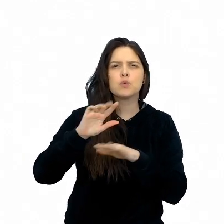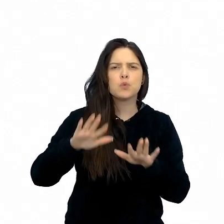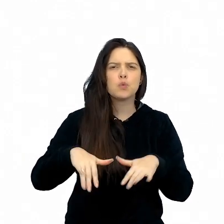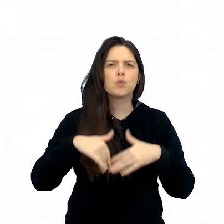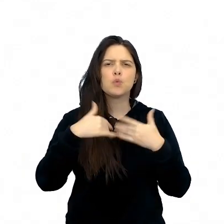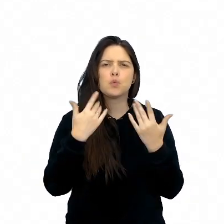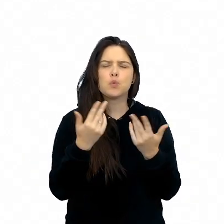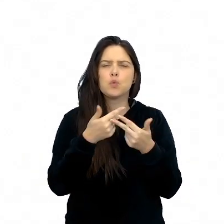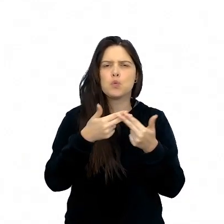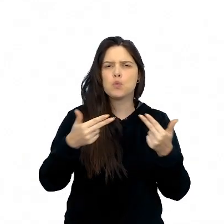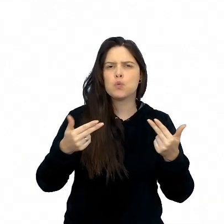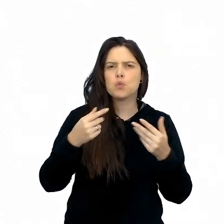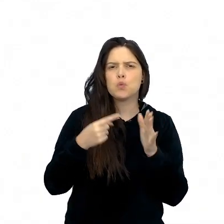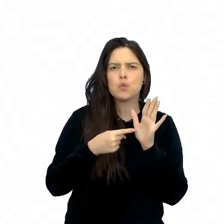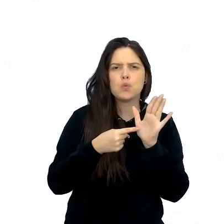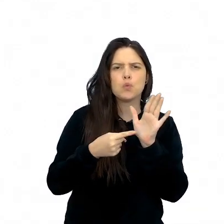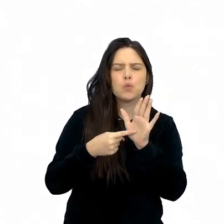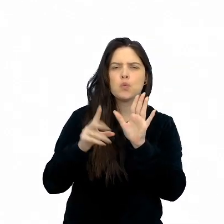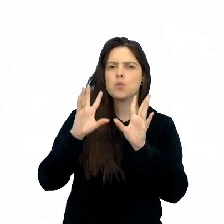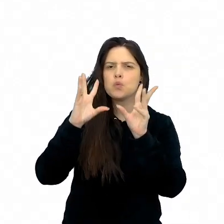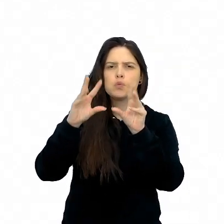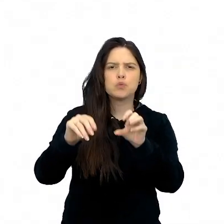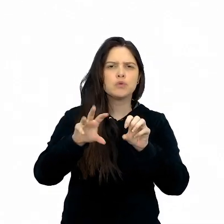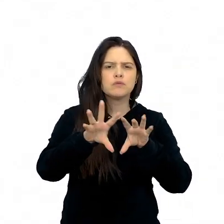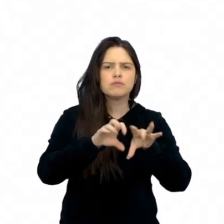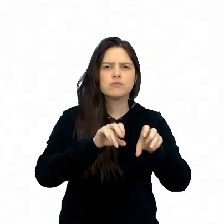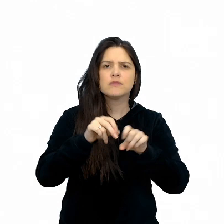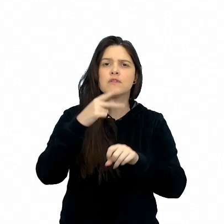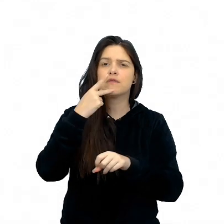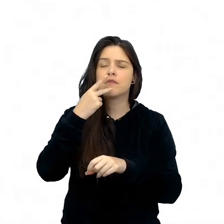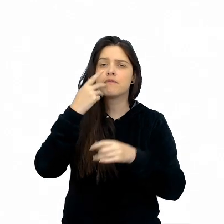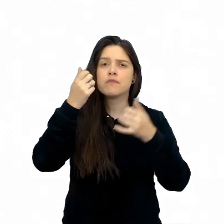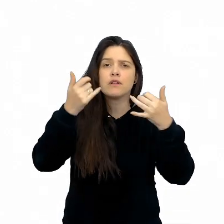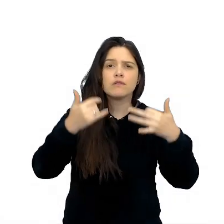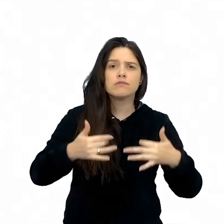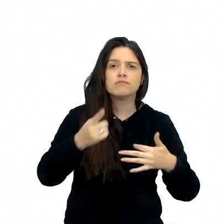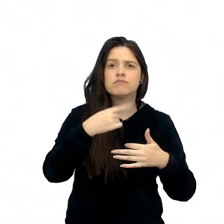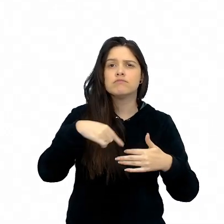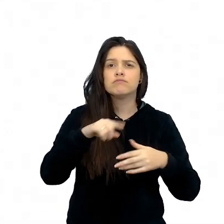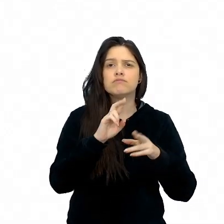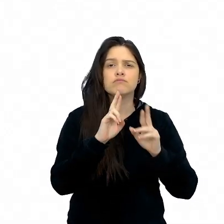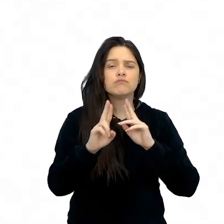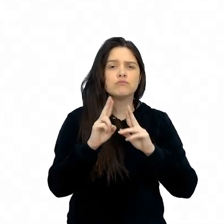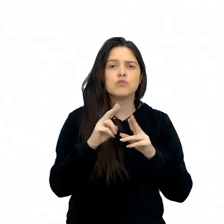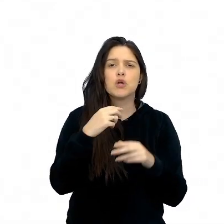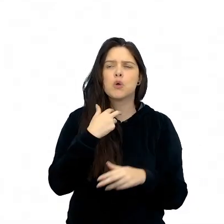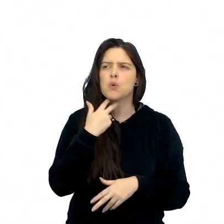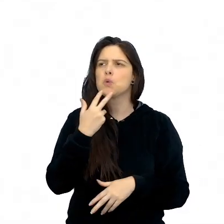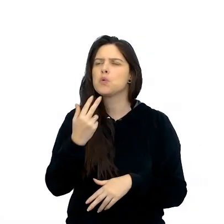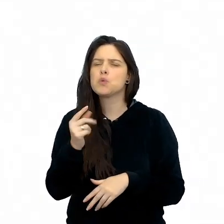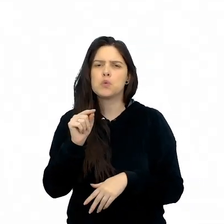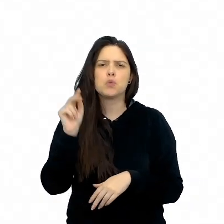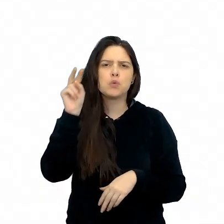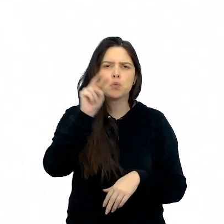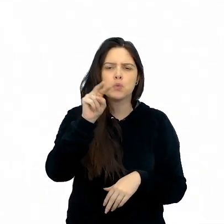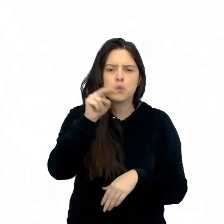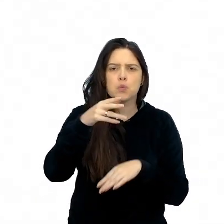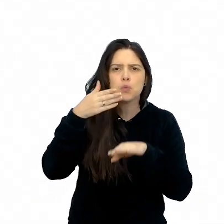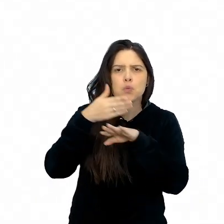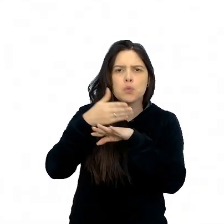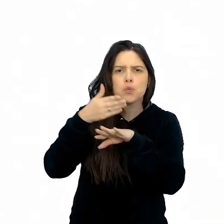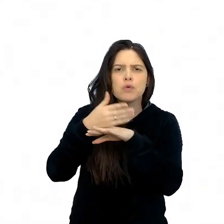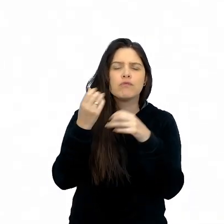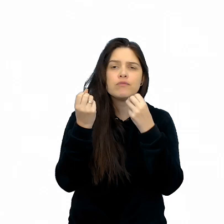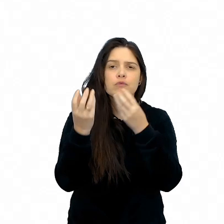para vocês lembrarem que toda essa formação está lá, está gravado para nós, o nosso repositório. Vocês acessem e assistem as